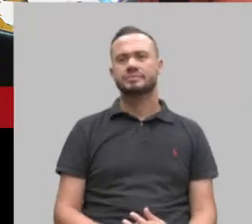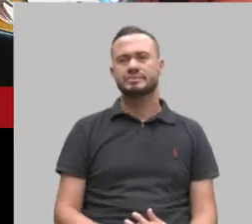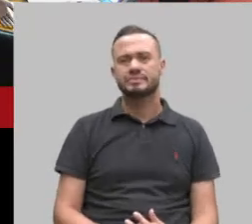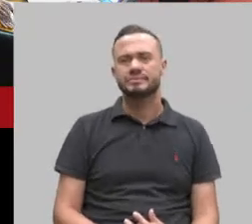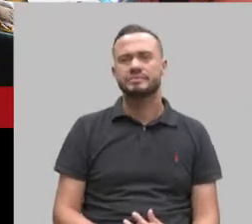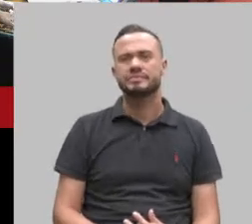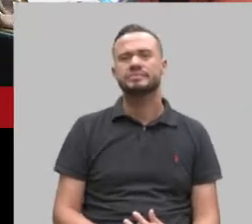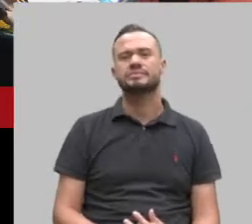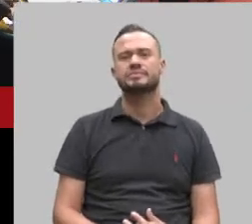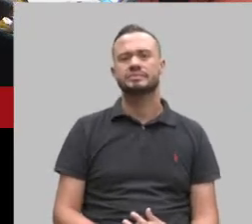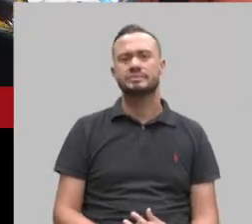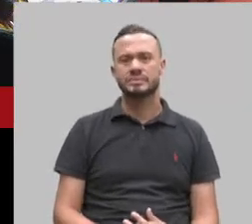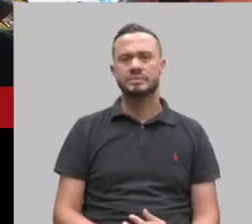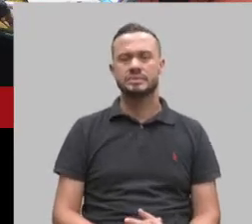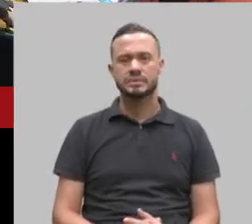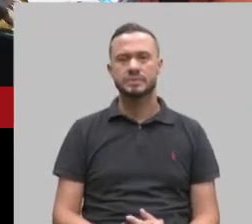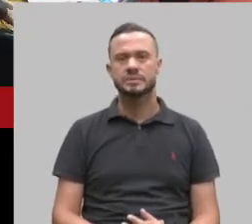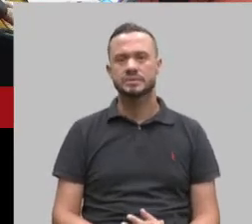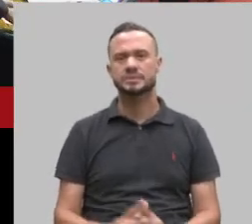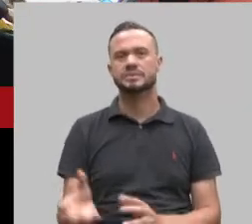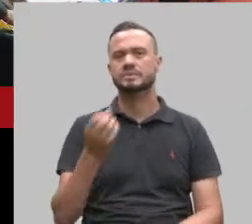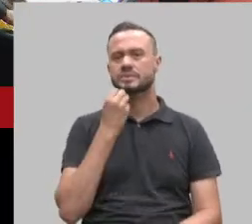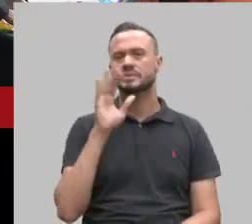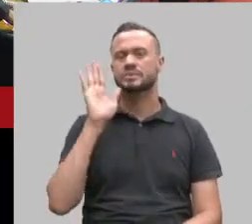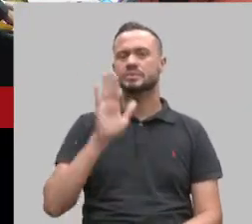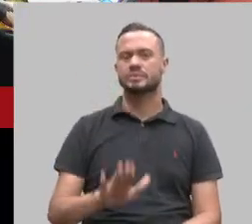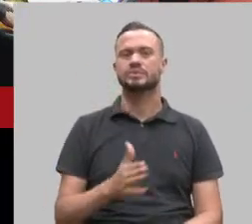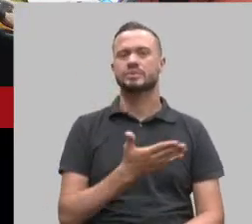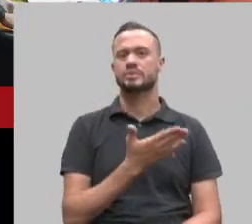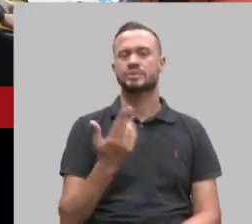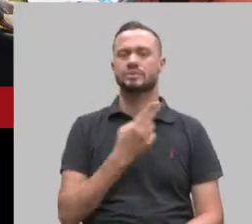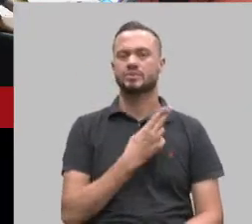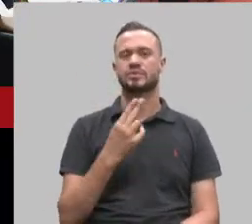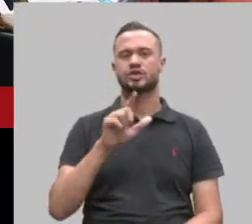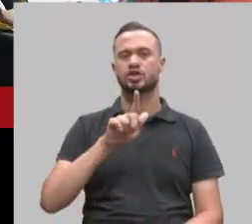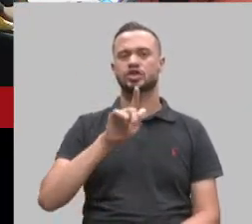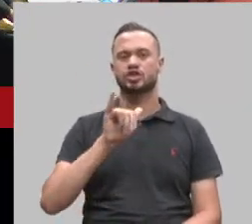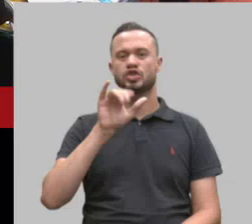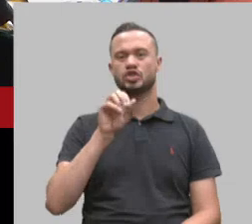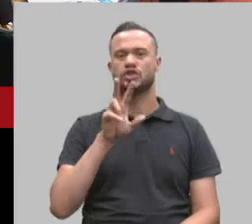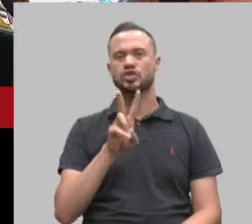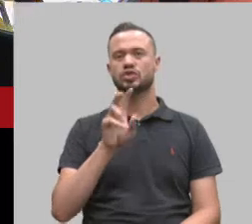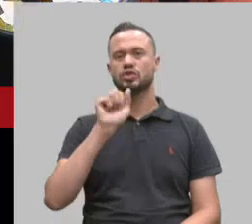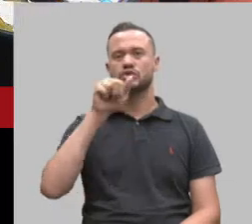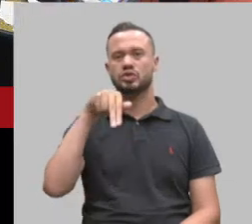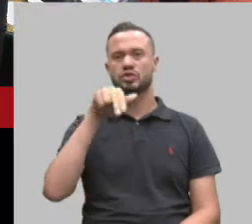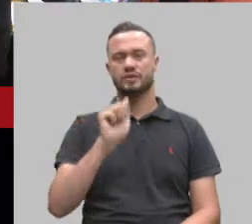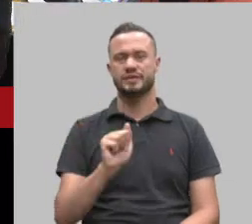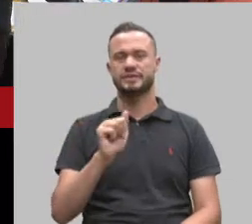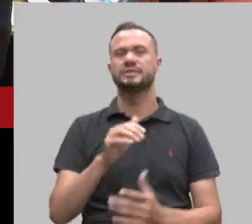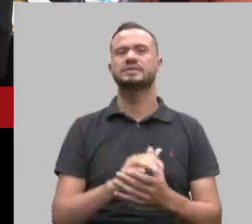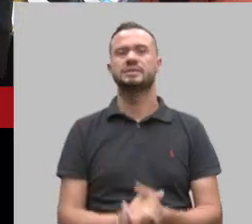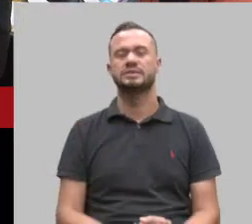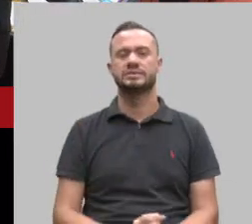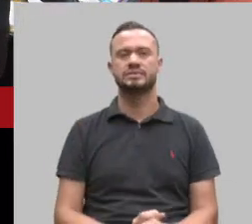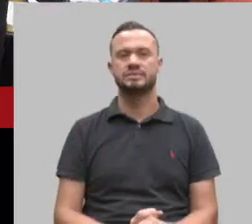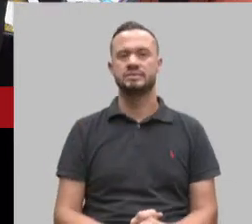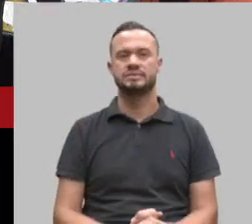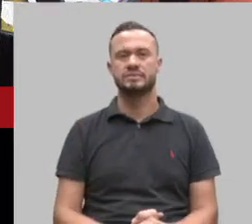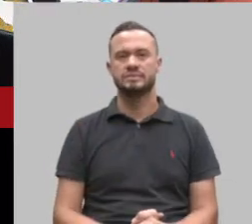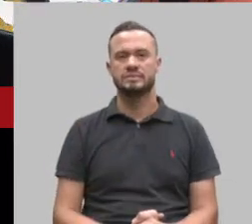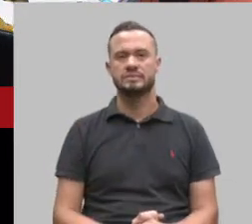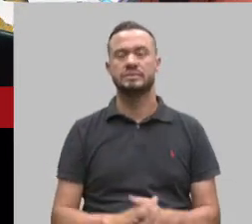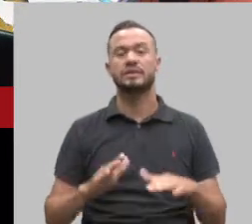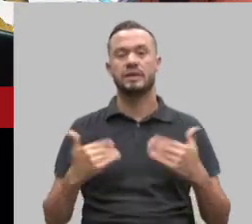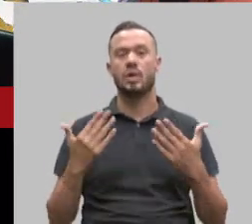proposta Boa tarde a todos eu sou Geovana Araújo de Confins do Polo Metropolitano bom a escola é a nossa